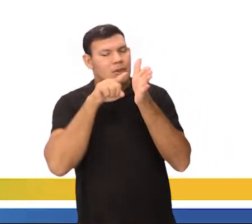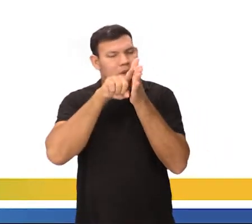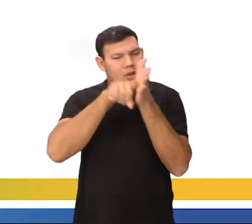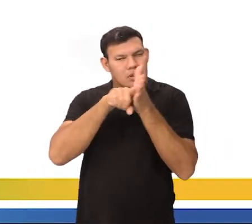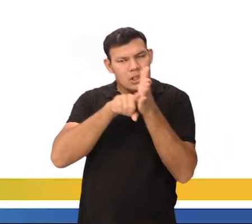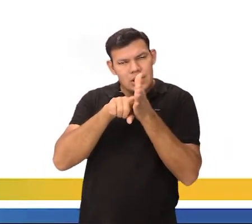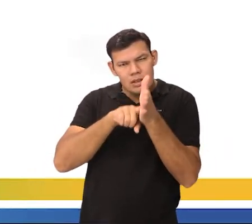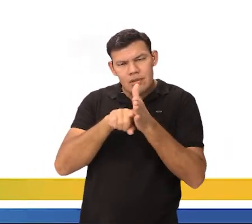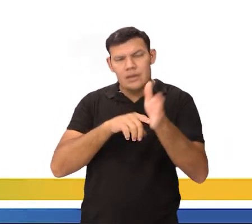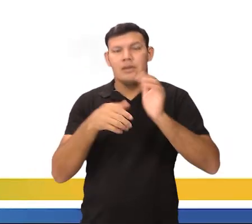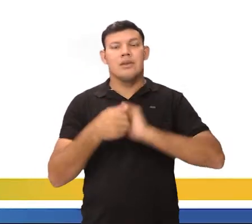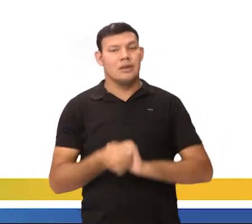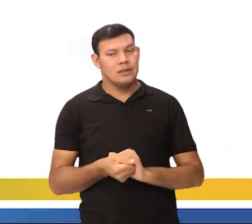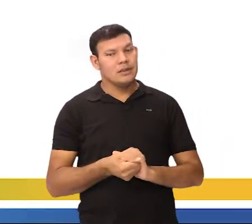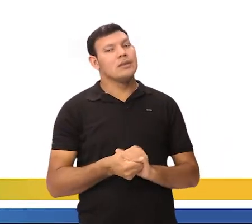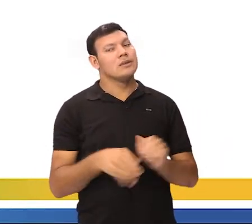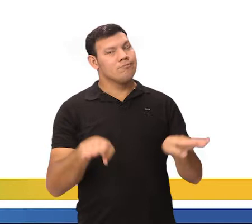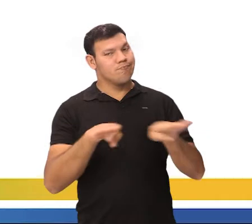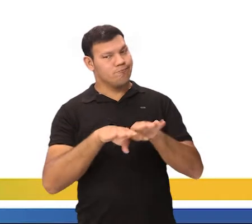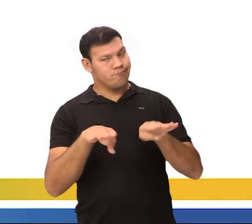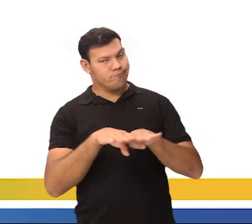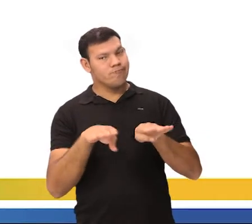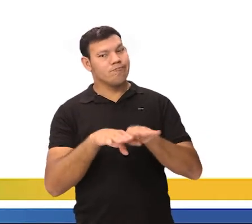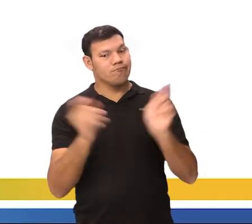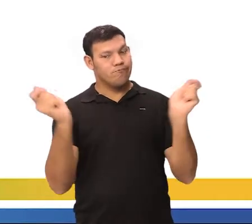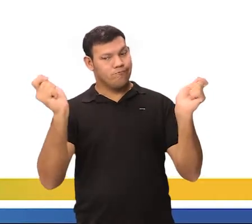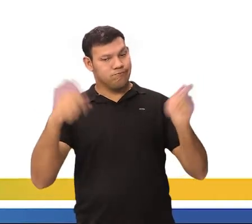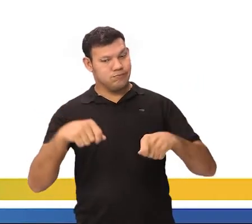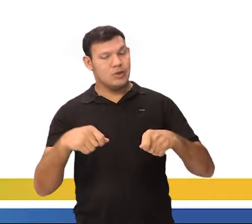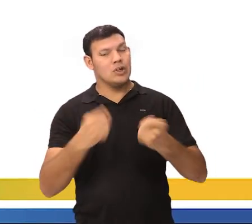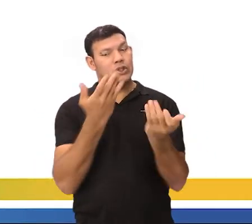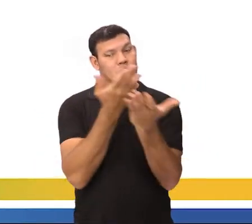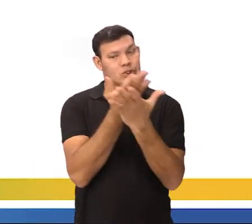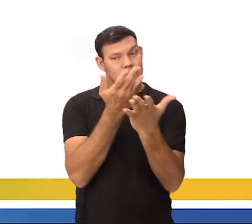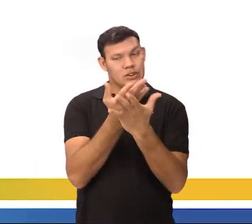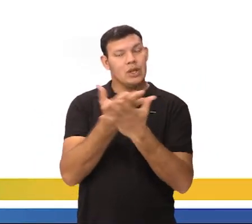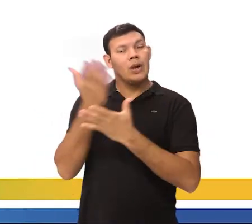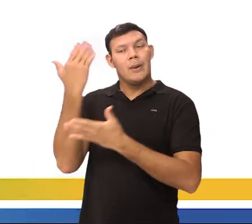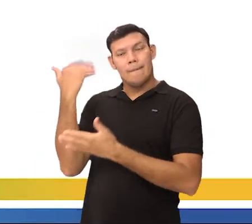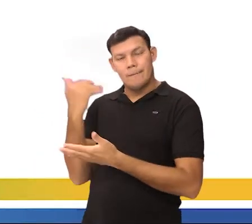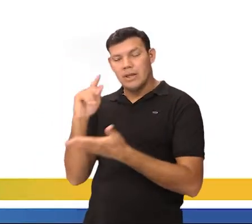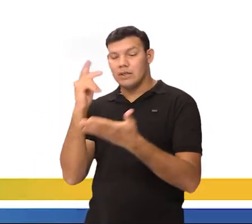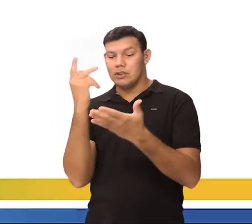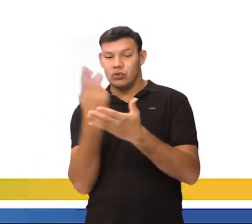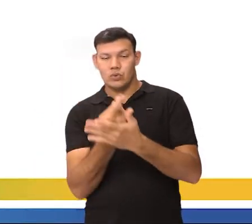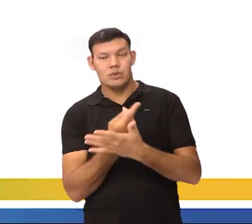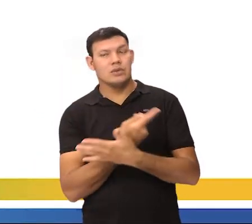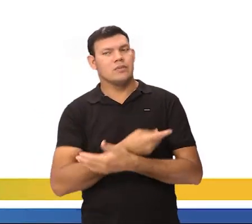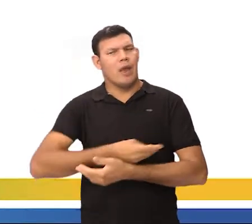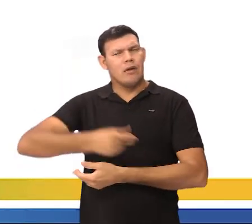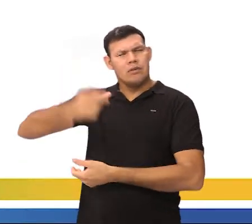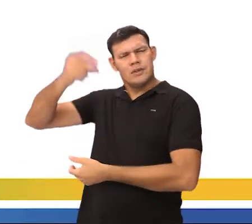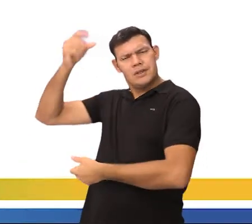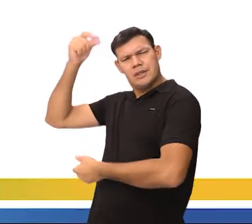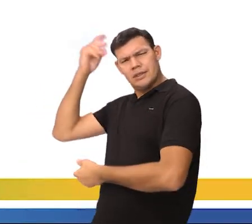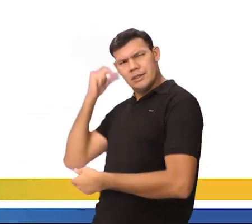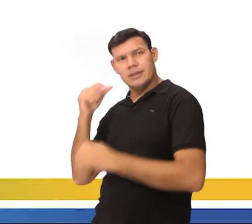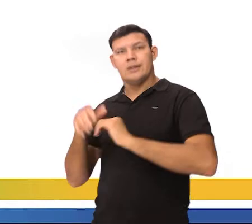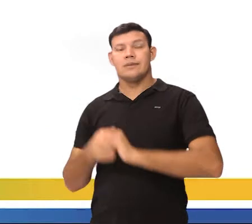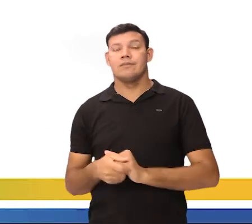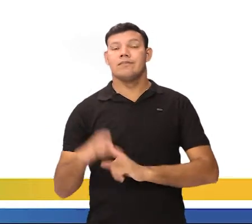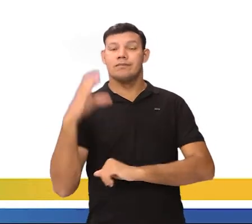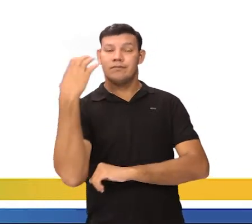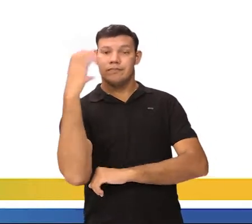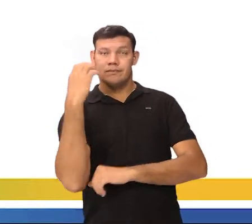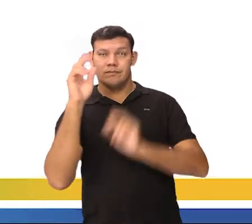investigar, ela acaba sendo também o estudo desse passado, então de todos os acontecimentos passados. É a ciência